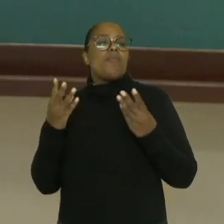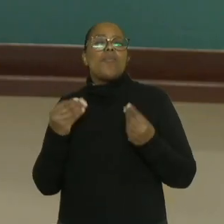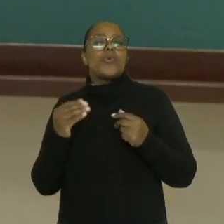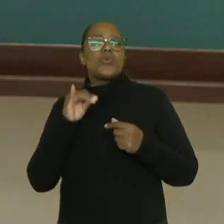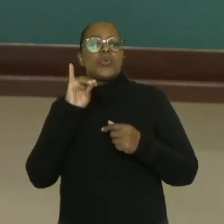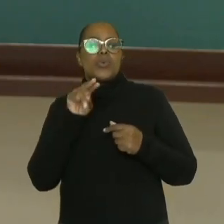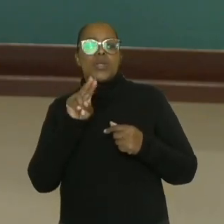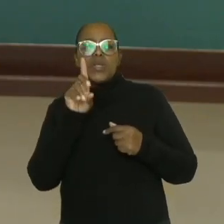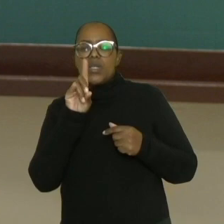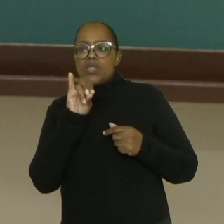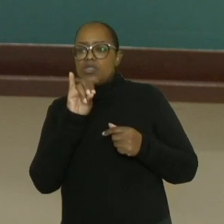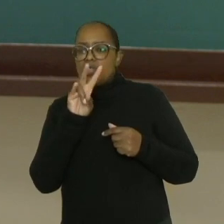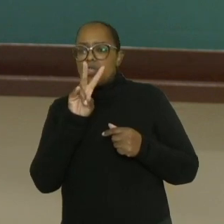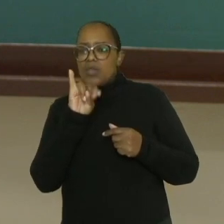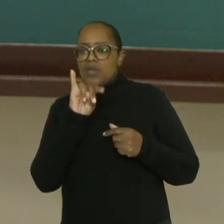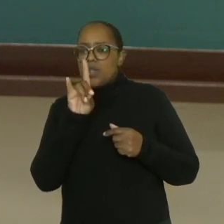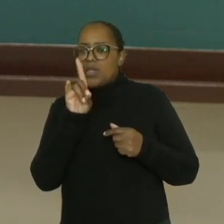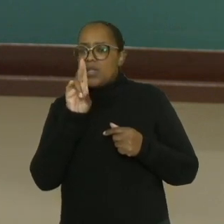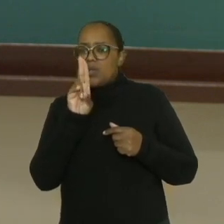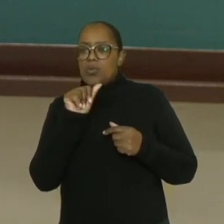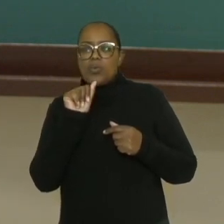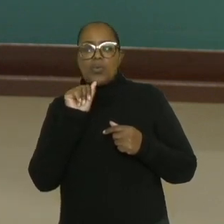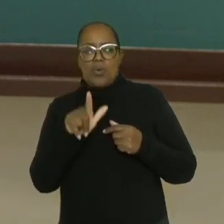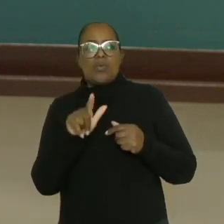relacionados à participação na política, certo?